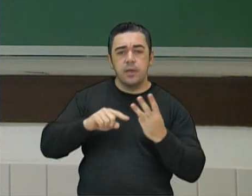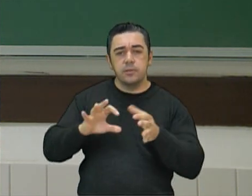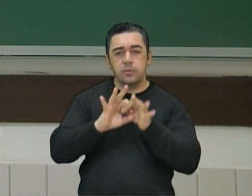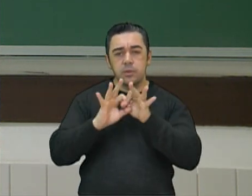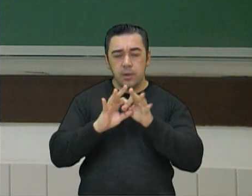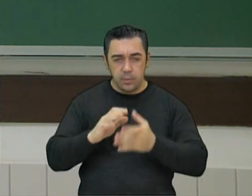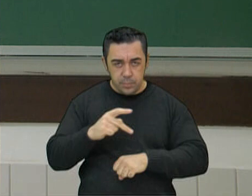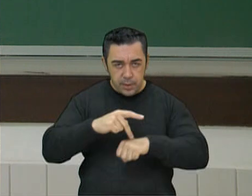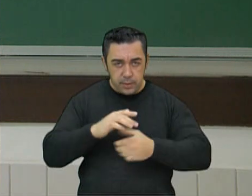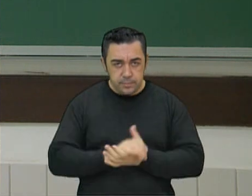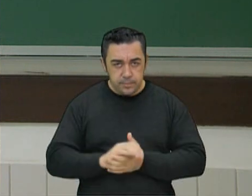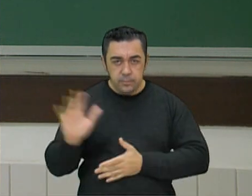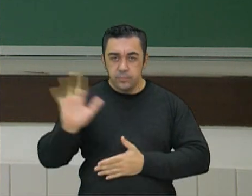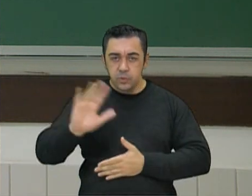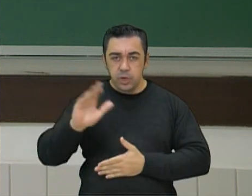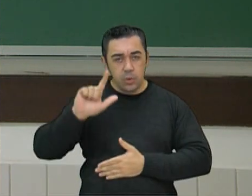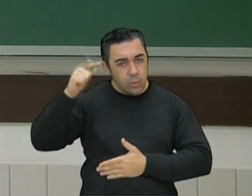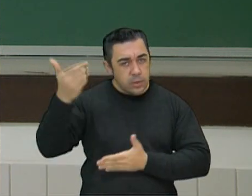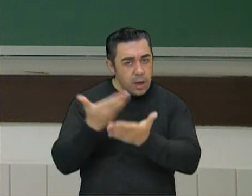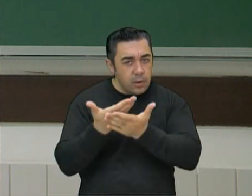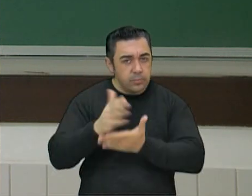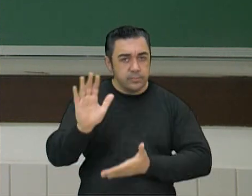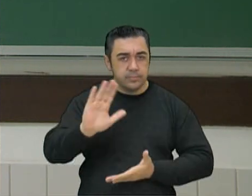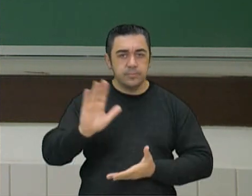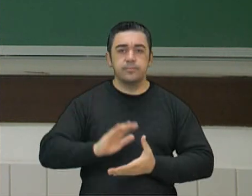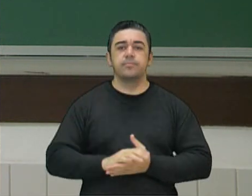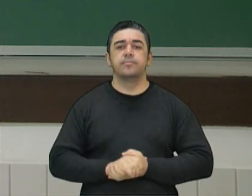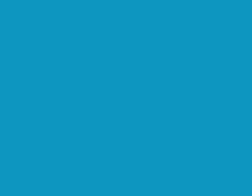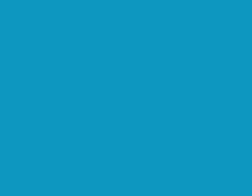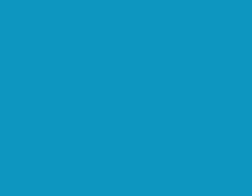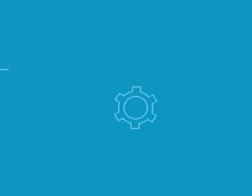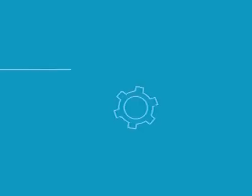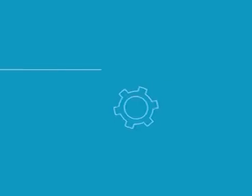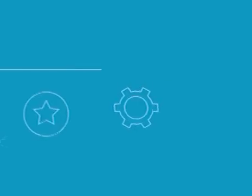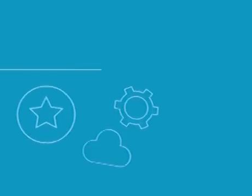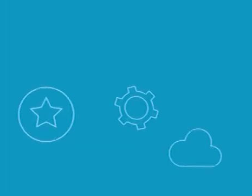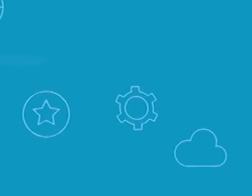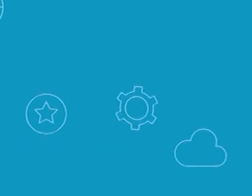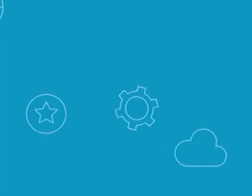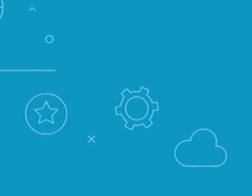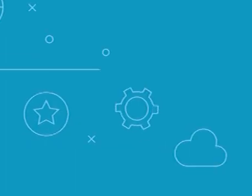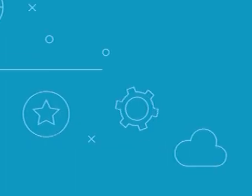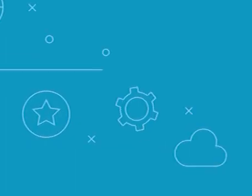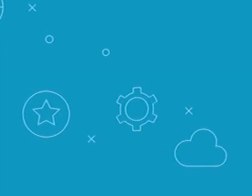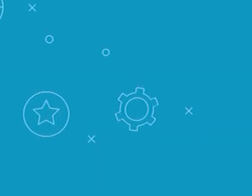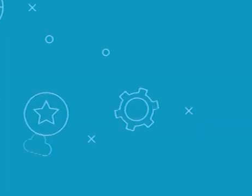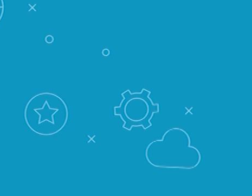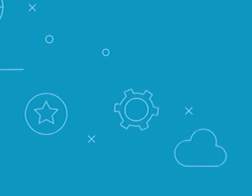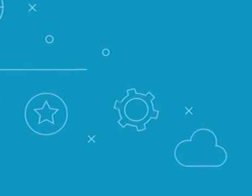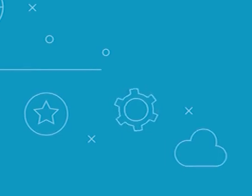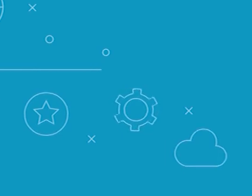então. É isso, galera. Tchau, até a próxima aula.